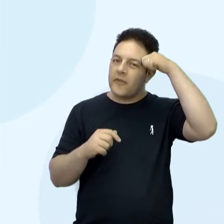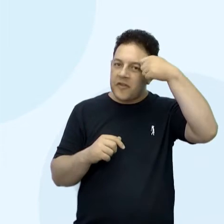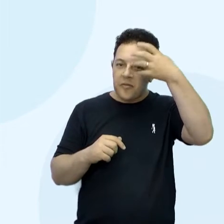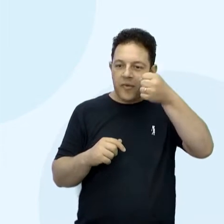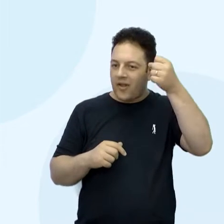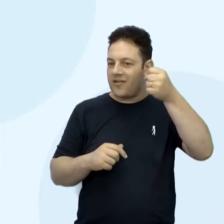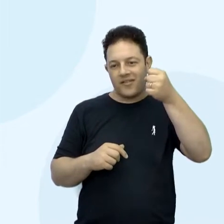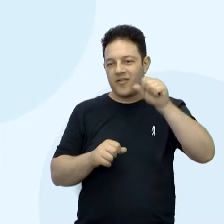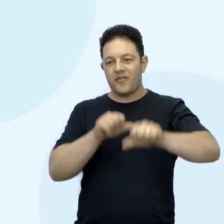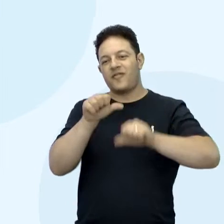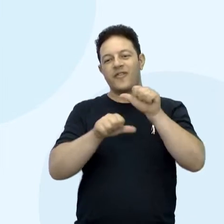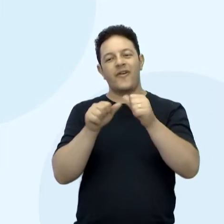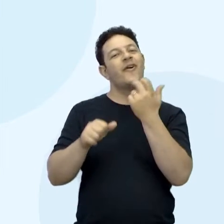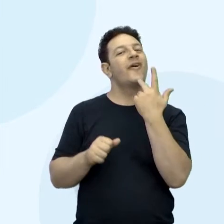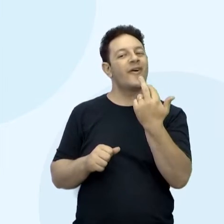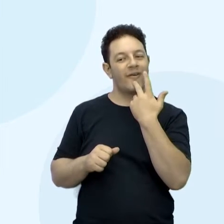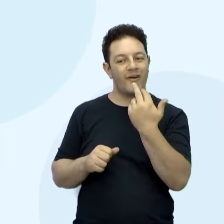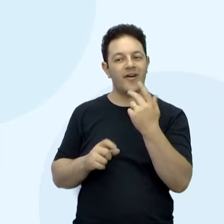ver como é